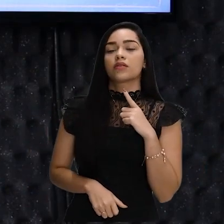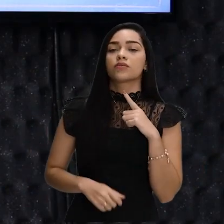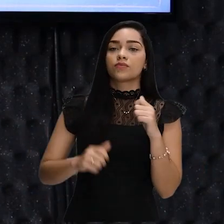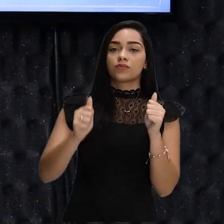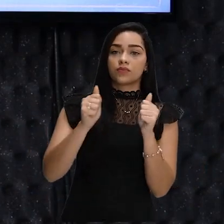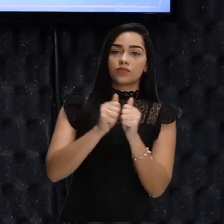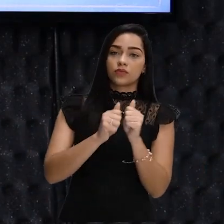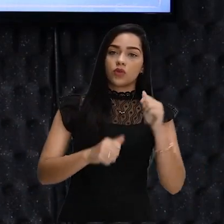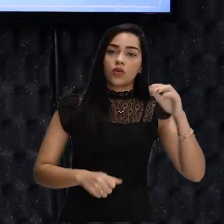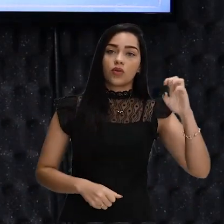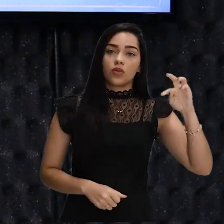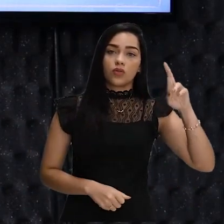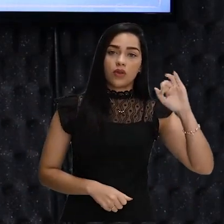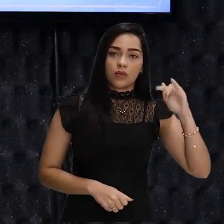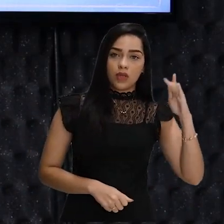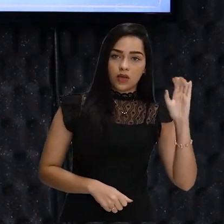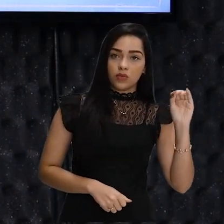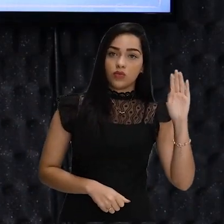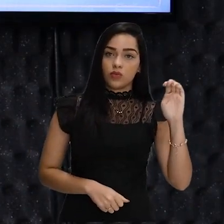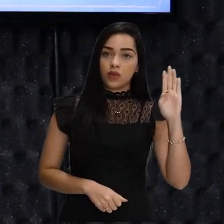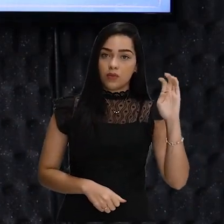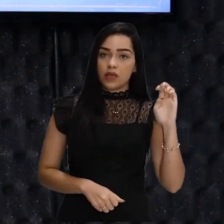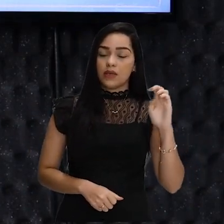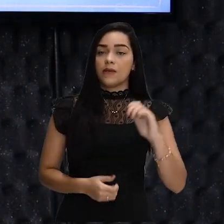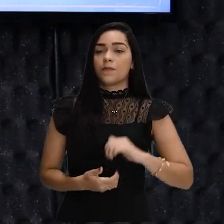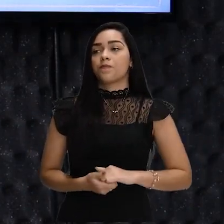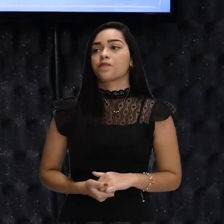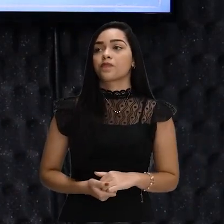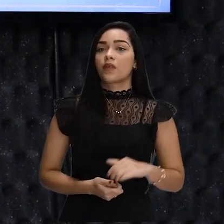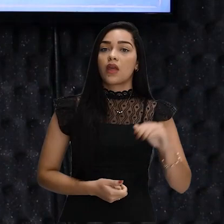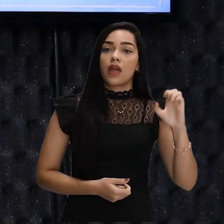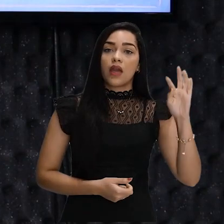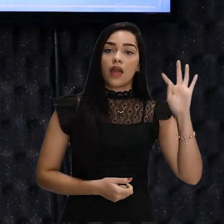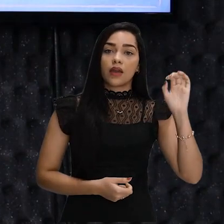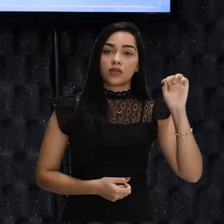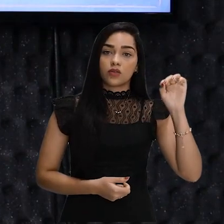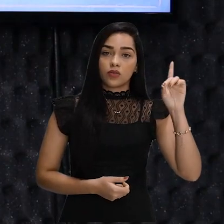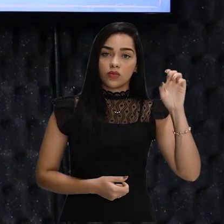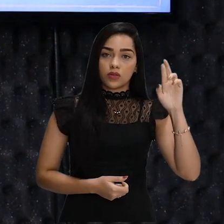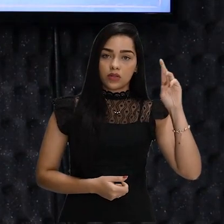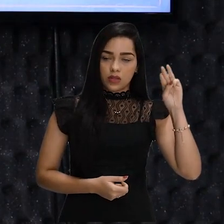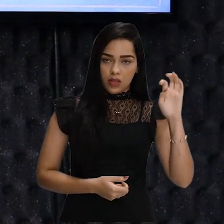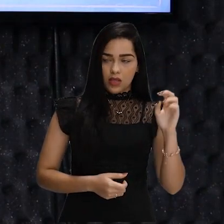parte do embrião humano são ectoderme,